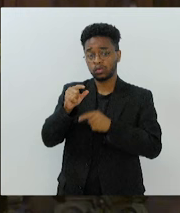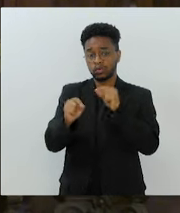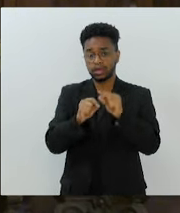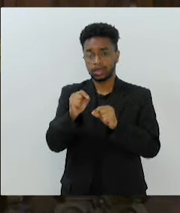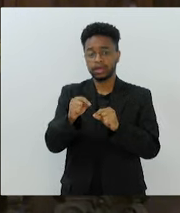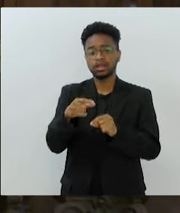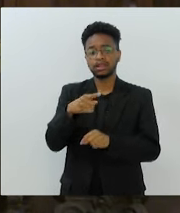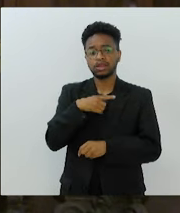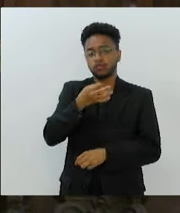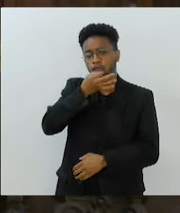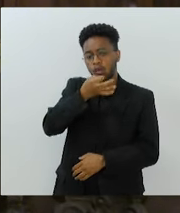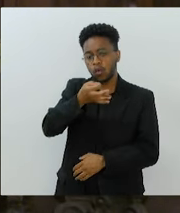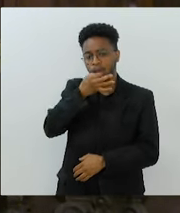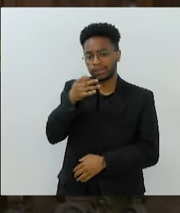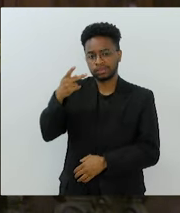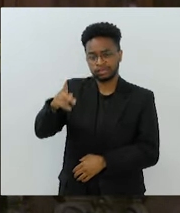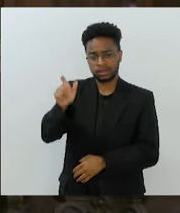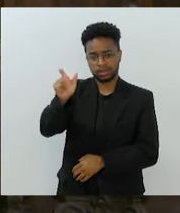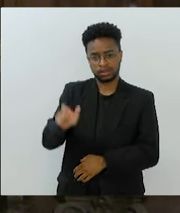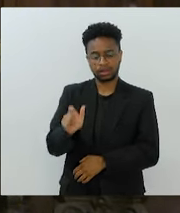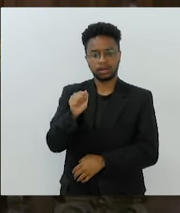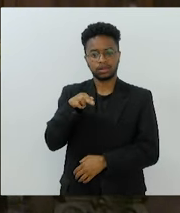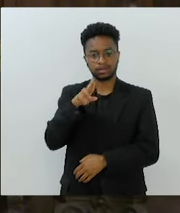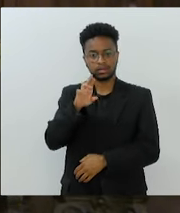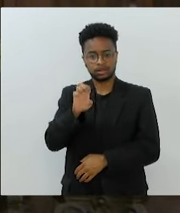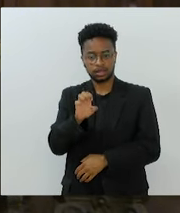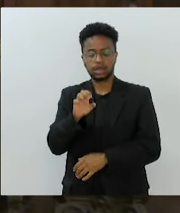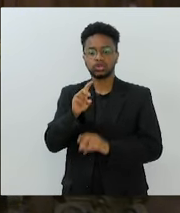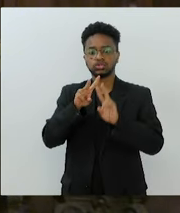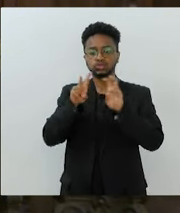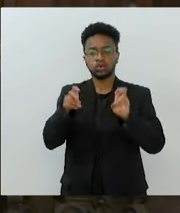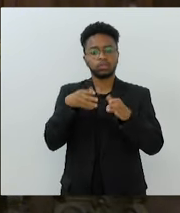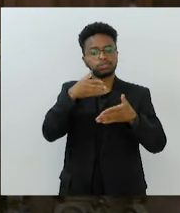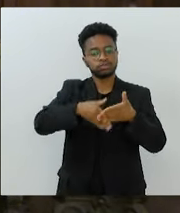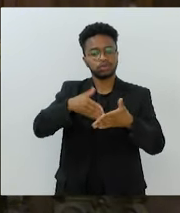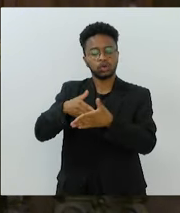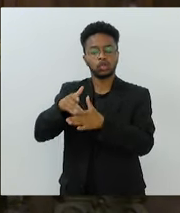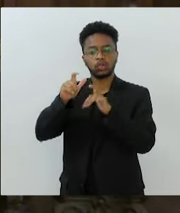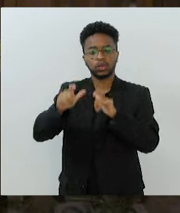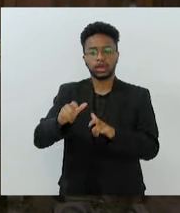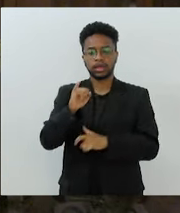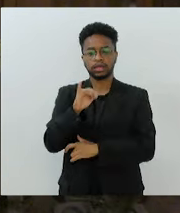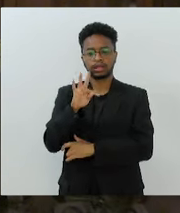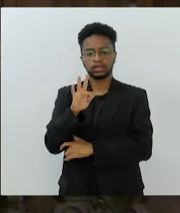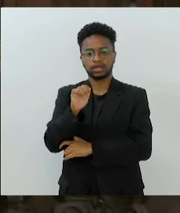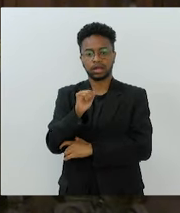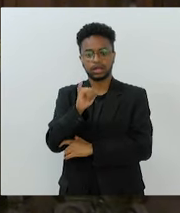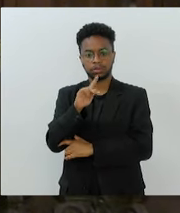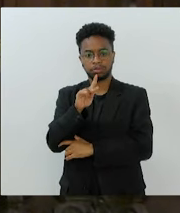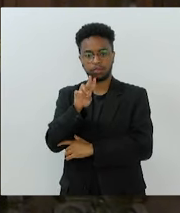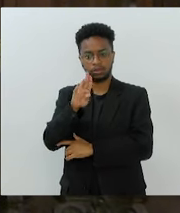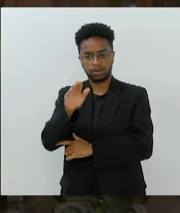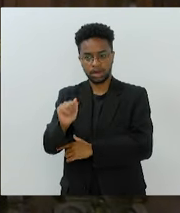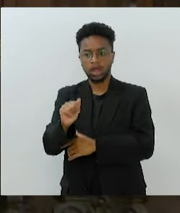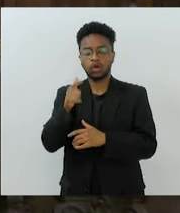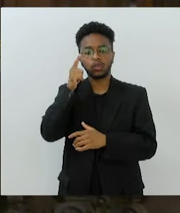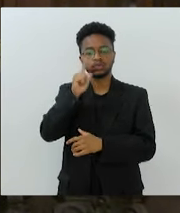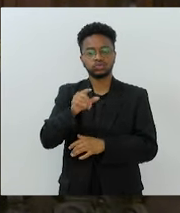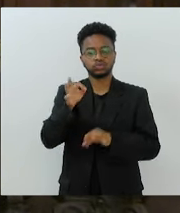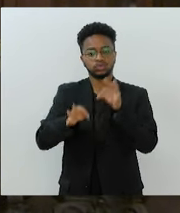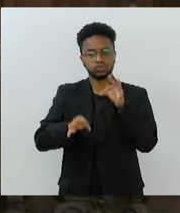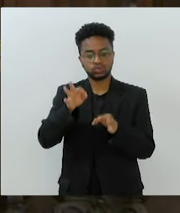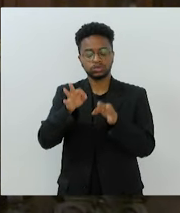preciso comentário do André sobre o impasse na região de Itaituba, ele conseguiu que um juiz de plantão